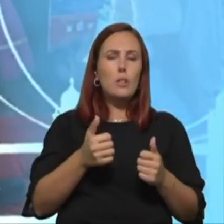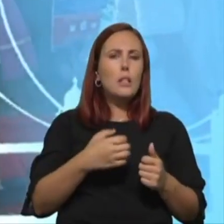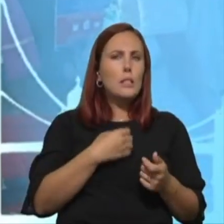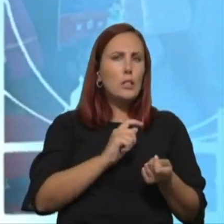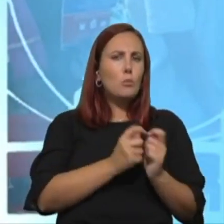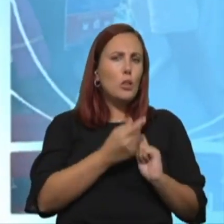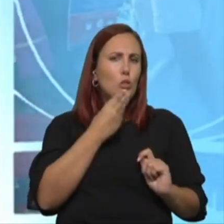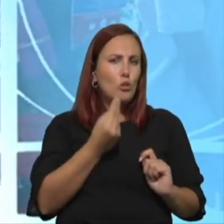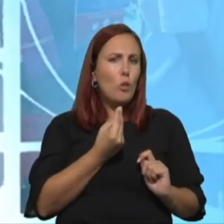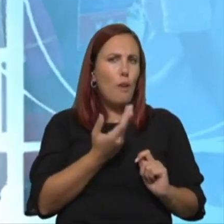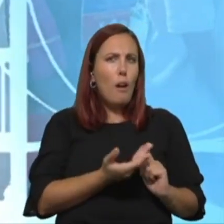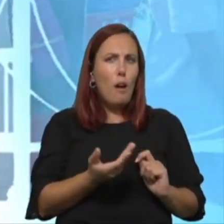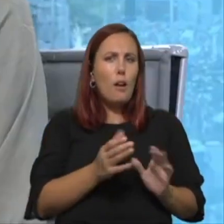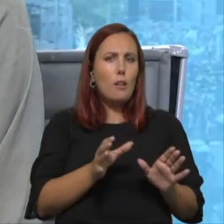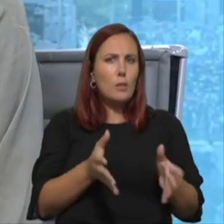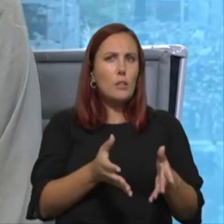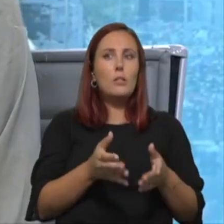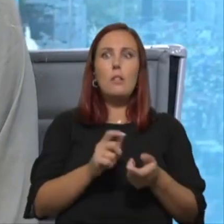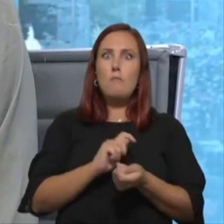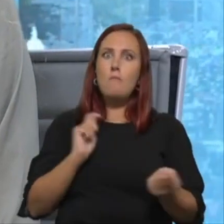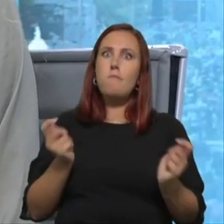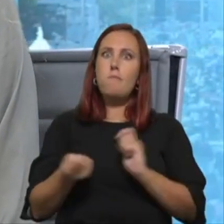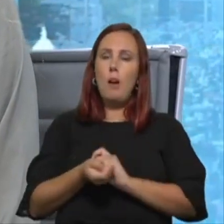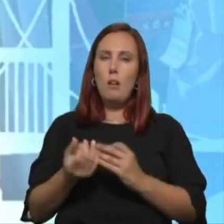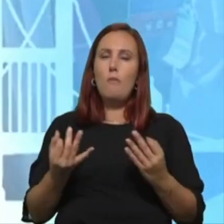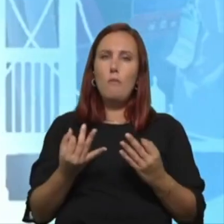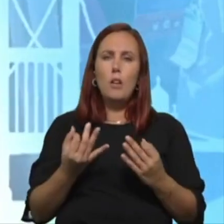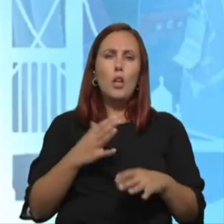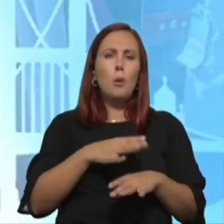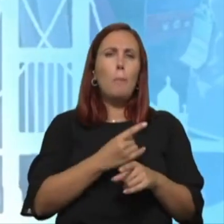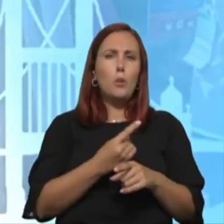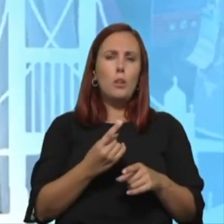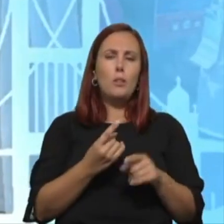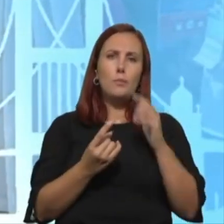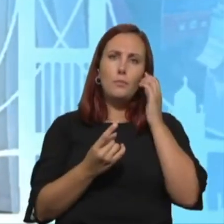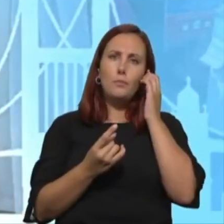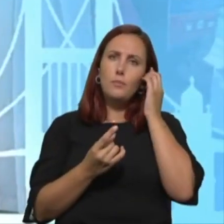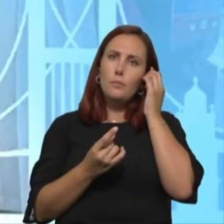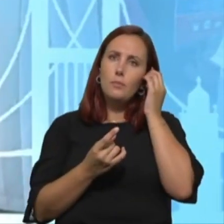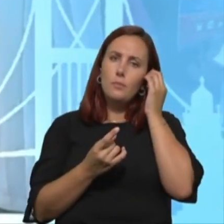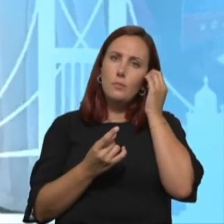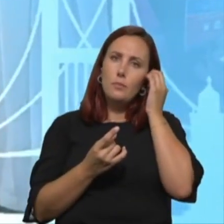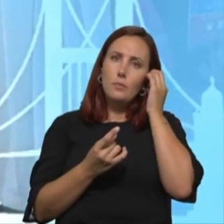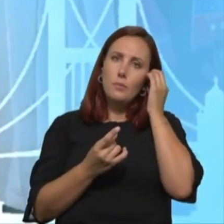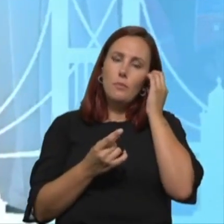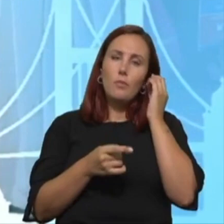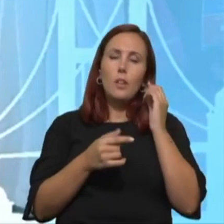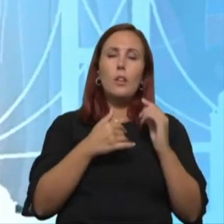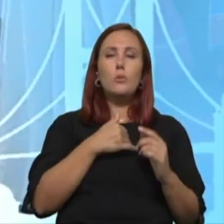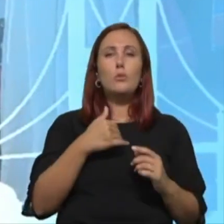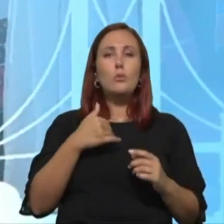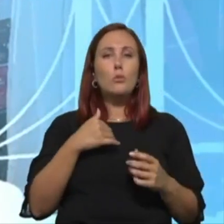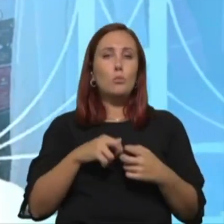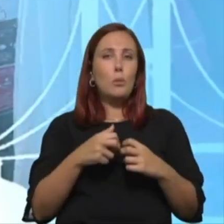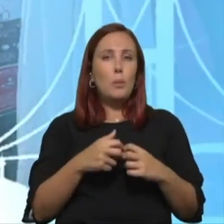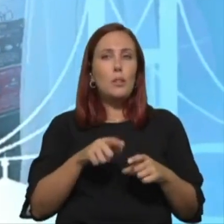dos jovens e das crianças? Grandes mudanças, sim. E devemos isso aqui, a tornar estes temas da saúde mental cada vez mais colocá-los